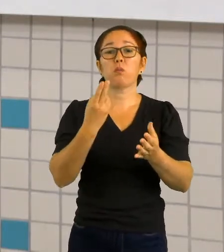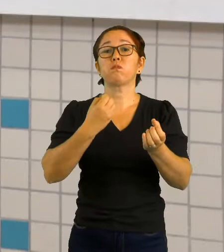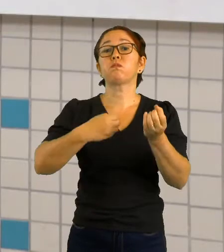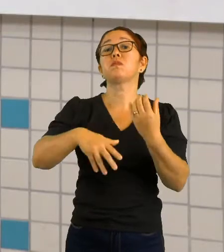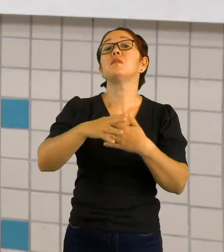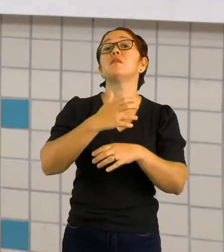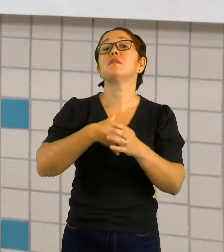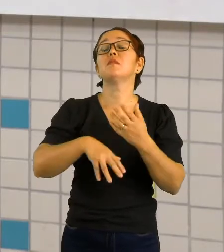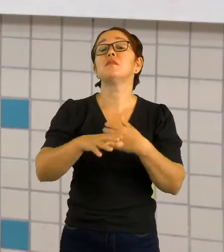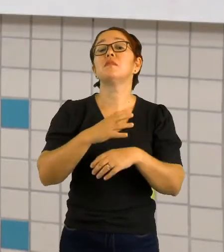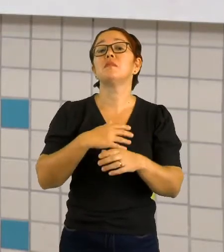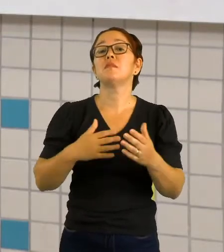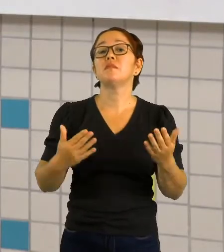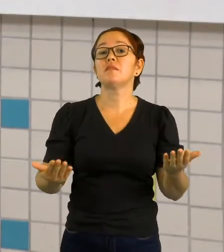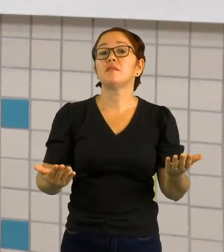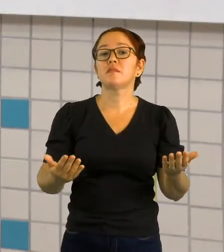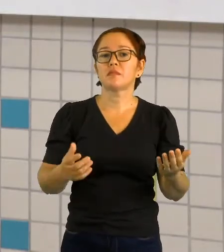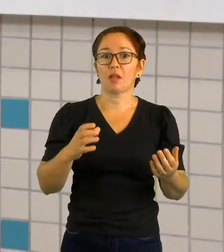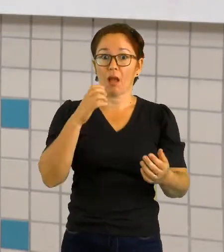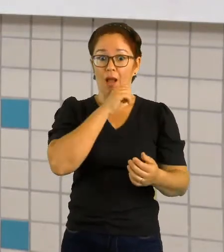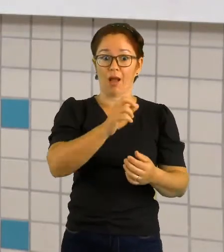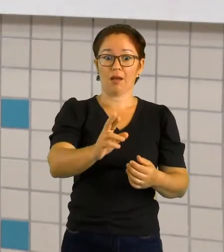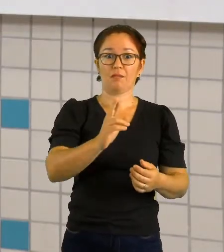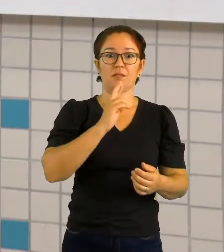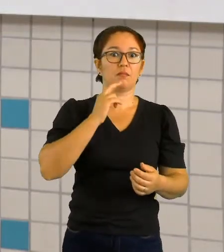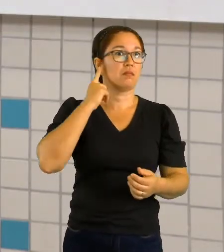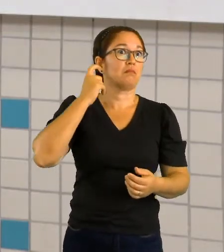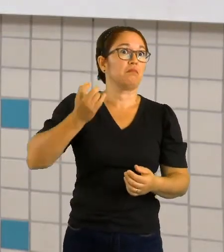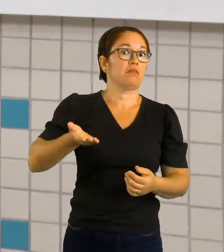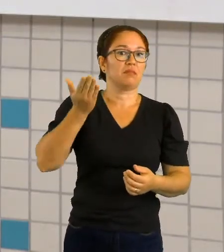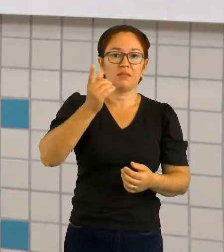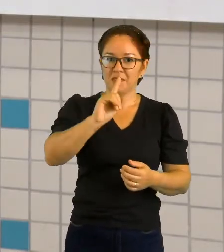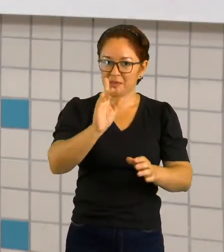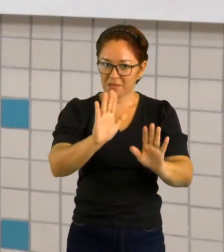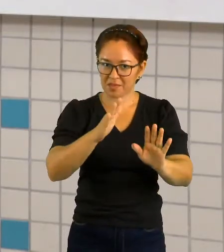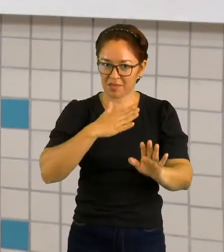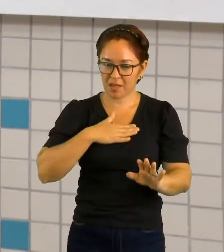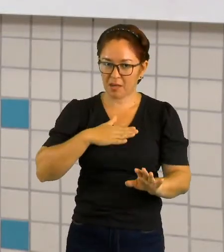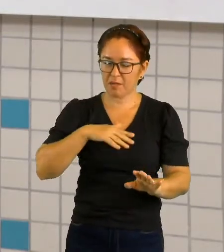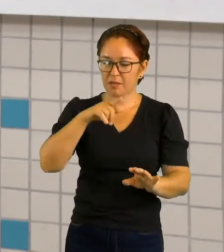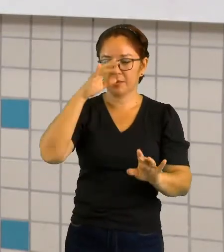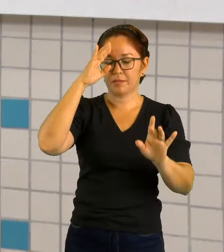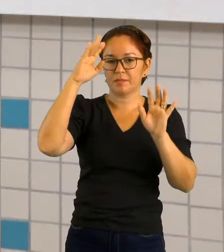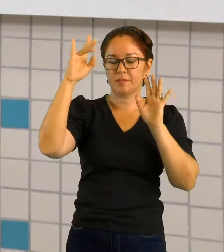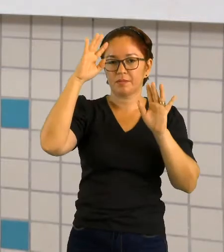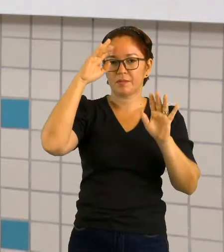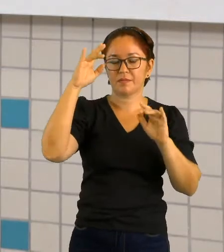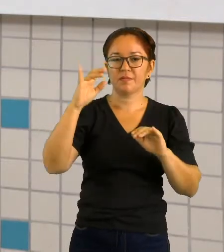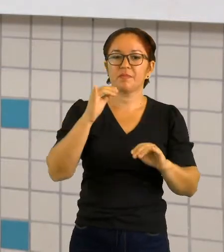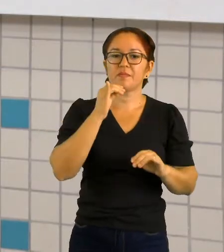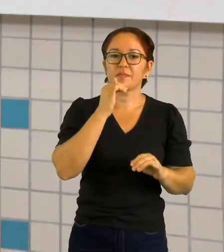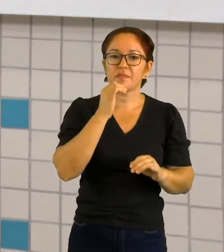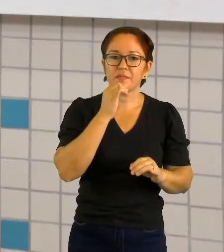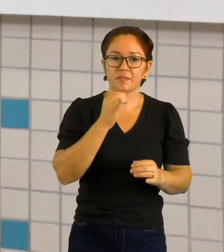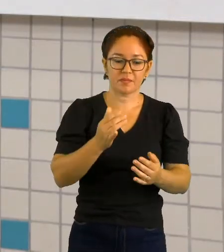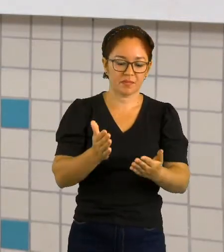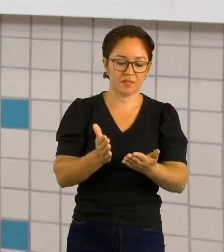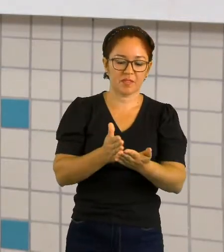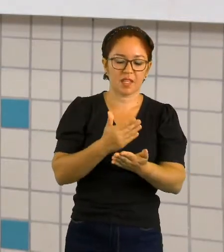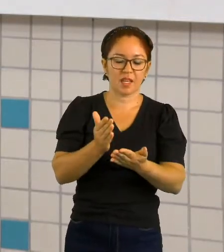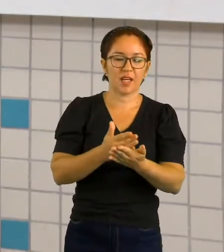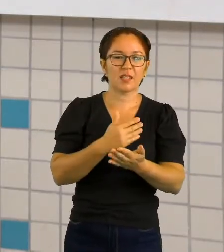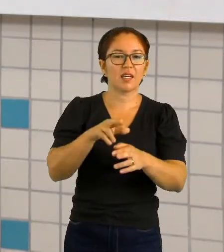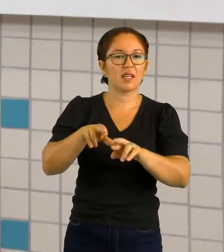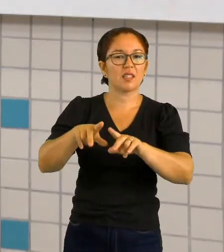Não precisa responder alto. Pense, quando você pega o seu caderno lá de todas as disciplinas, não só língua